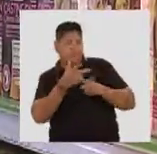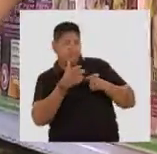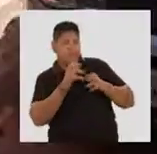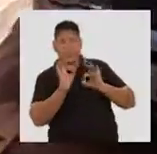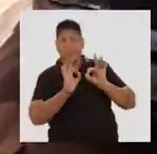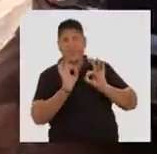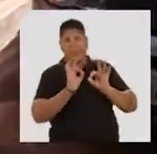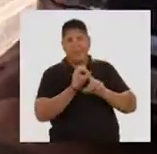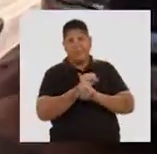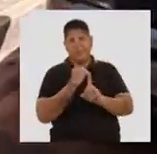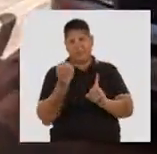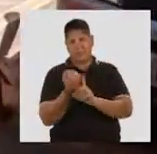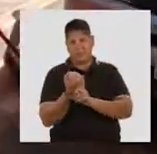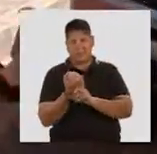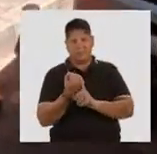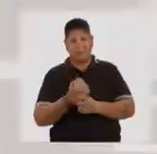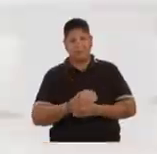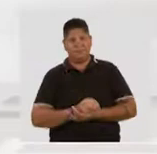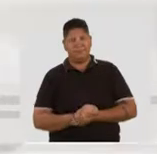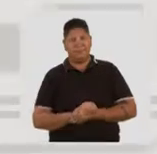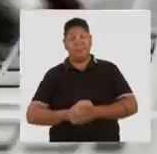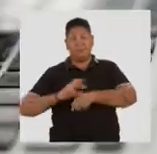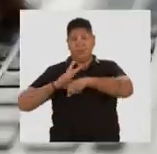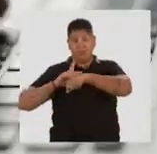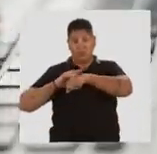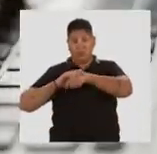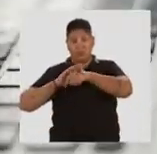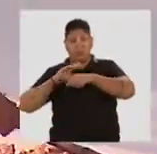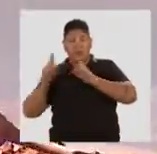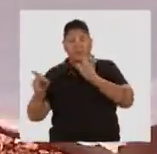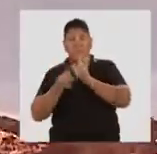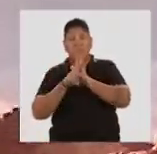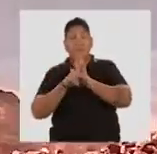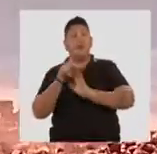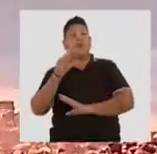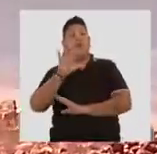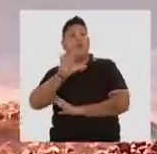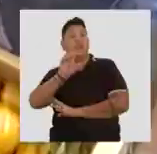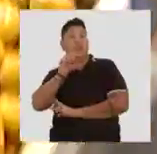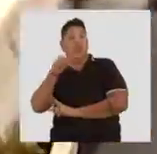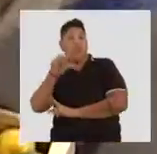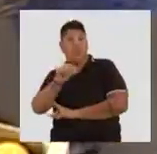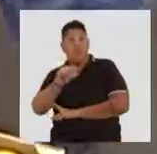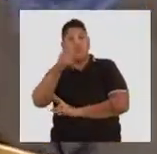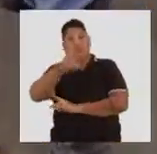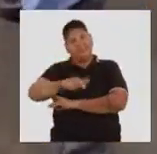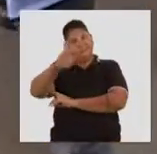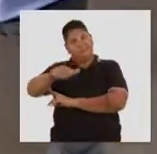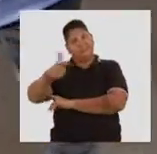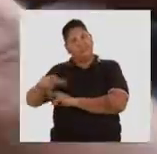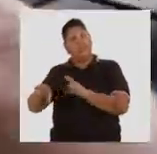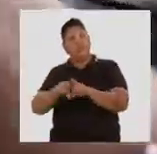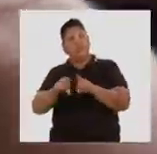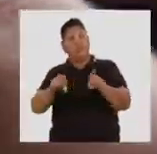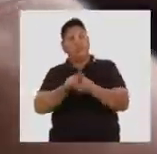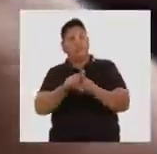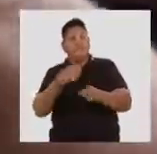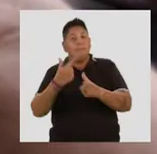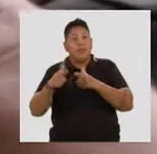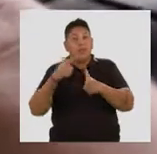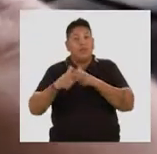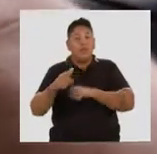pouco reconhecidos na sociedade. Doenças relacionadas a lesões por esforço repetitivo e